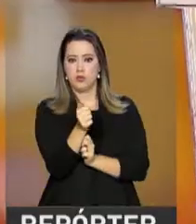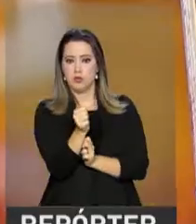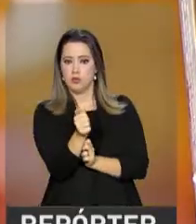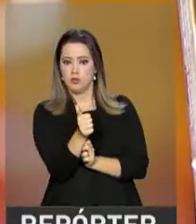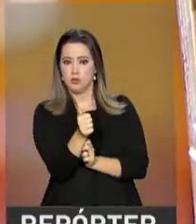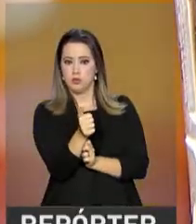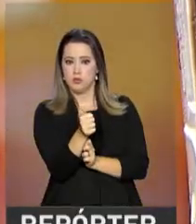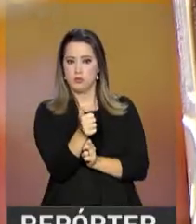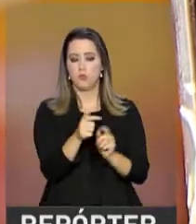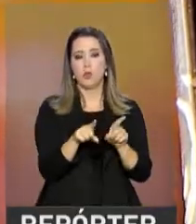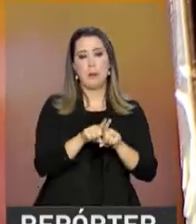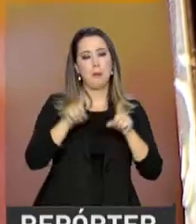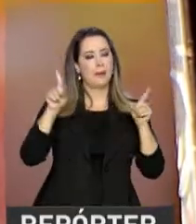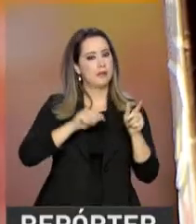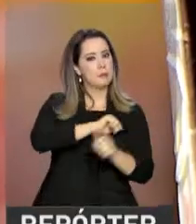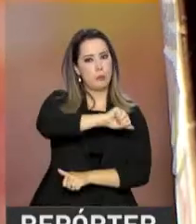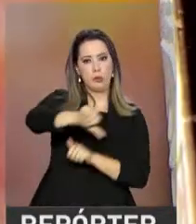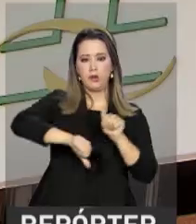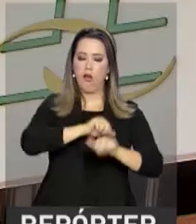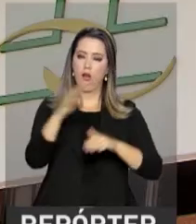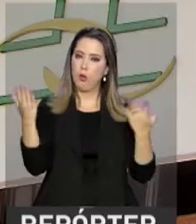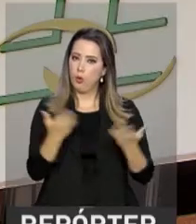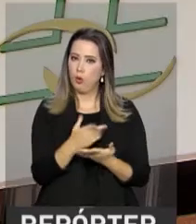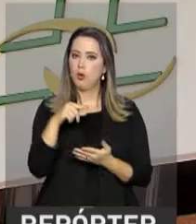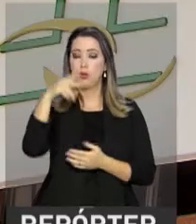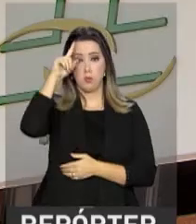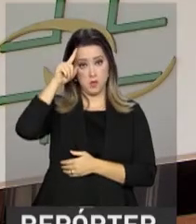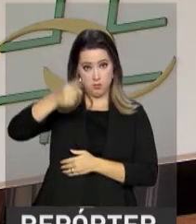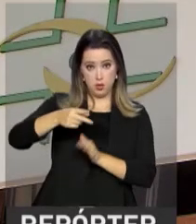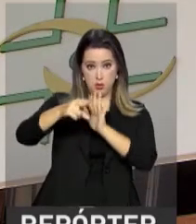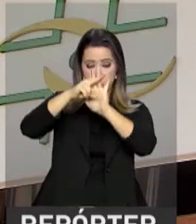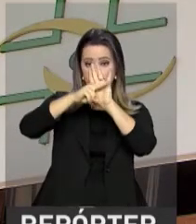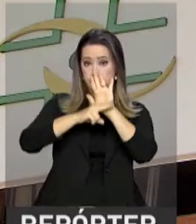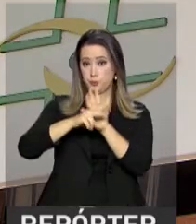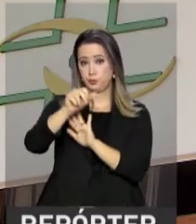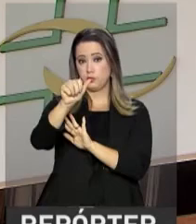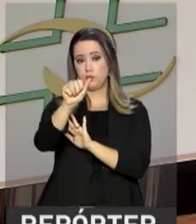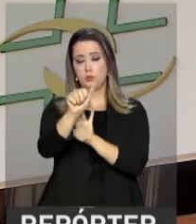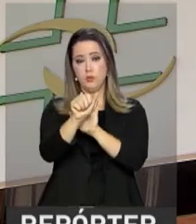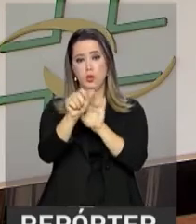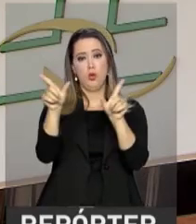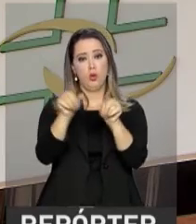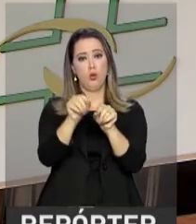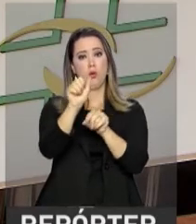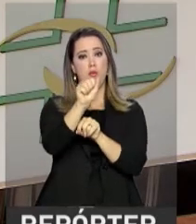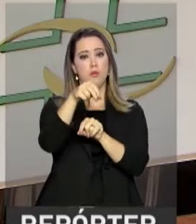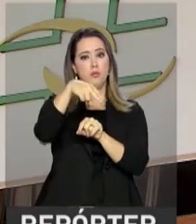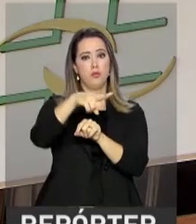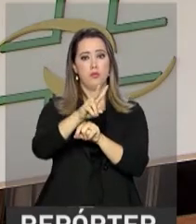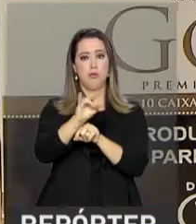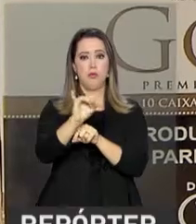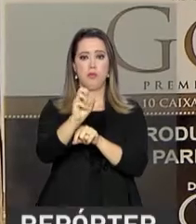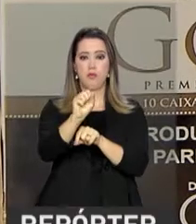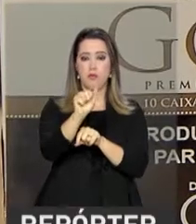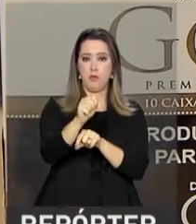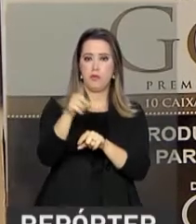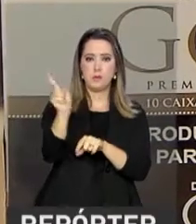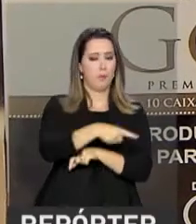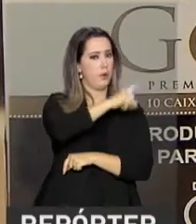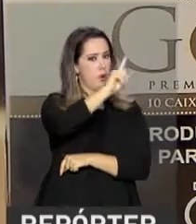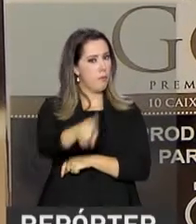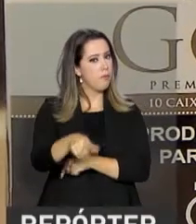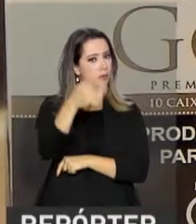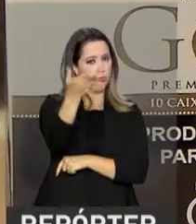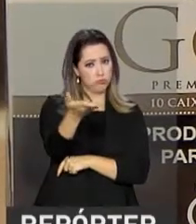mas tudo isso vai ter que mudar uma resolução da agência nacional de vigilância sanitária anvisa proíbe a